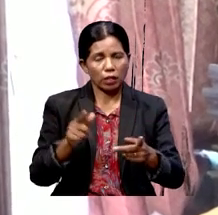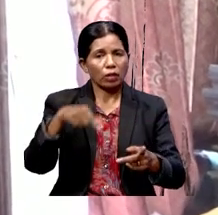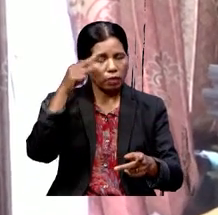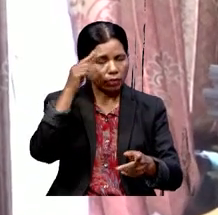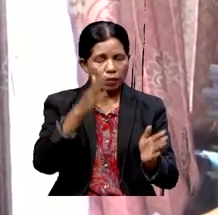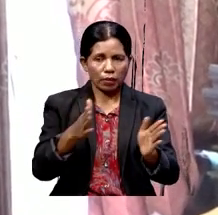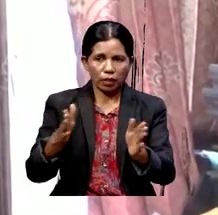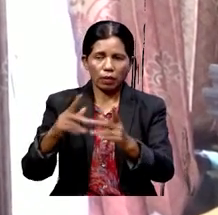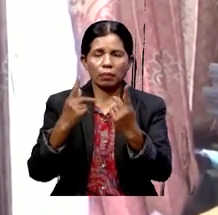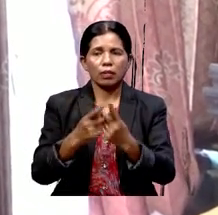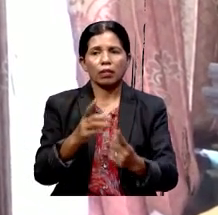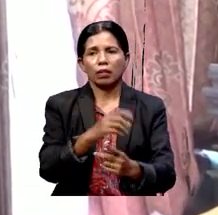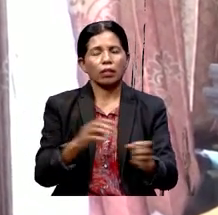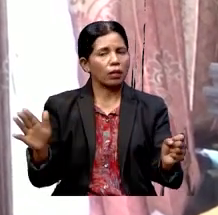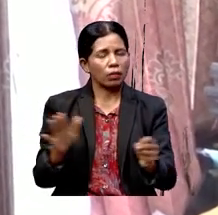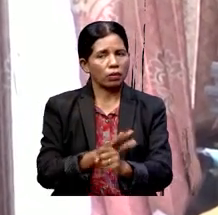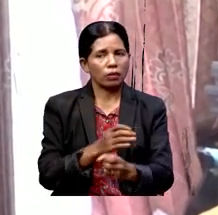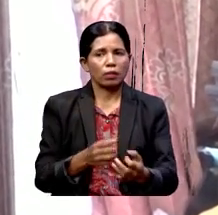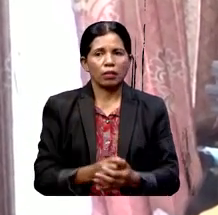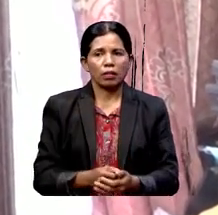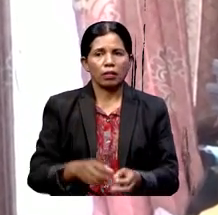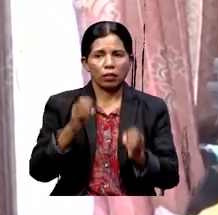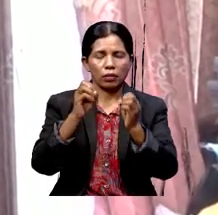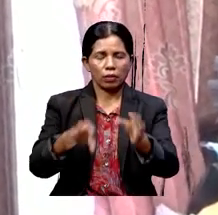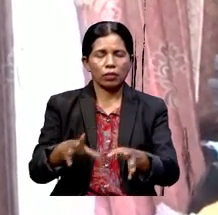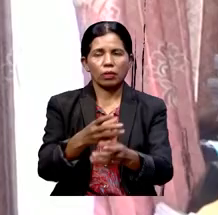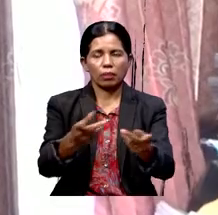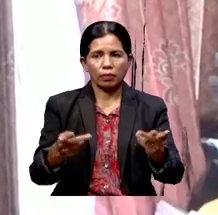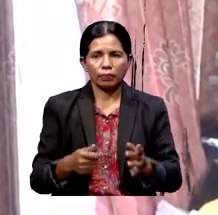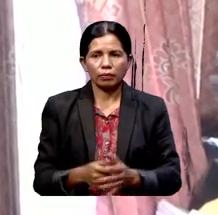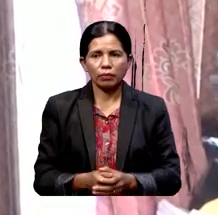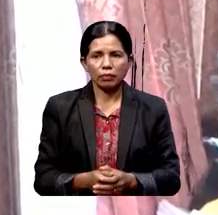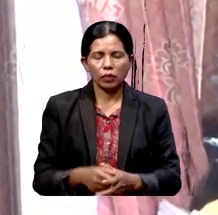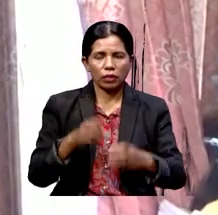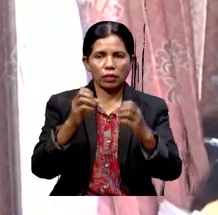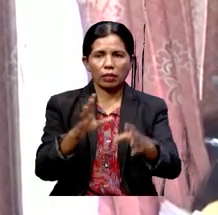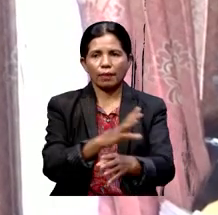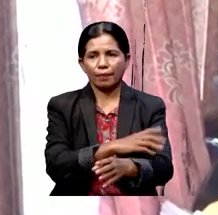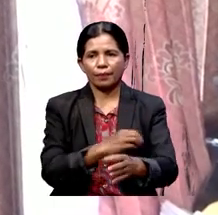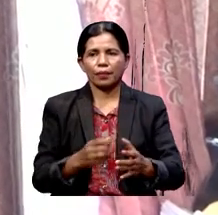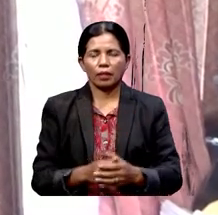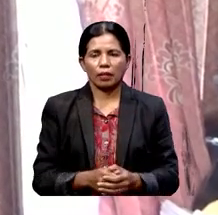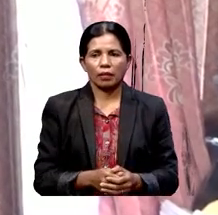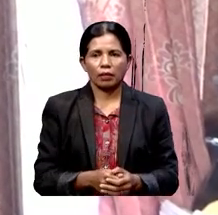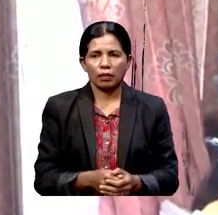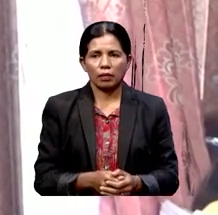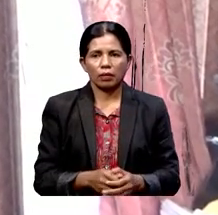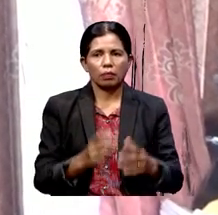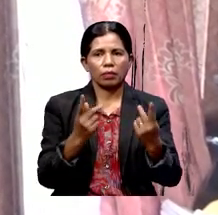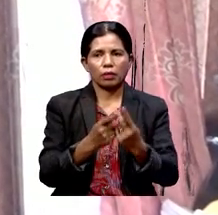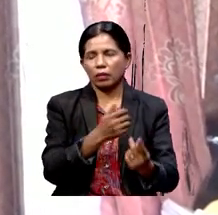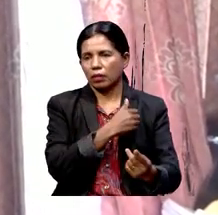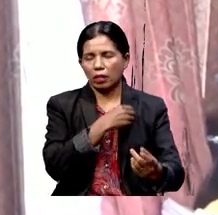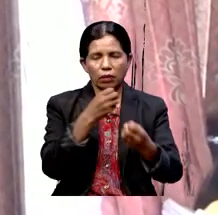o compañía prepara en la kunutona entau ni atini so ba rai ni so ti ba rai ira husi compañía mas ira